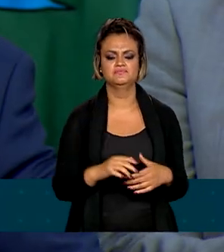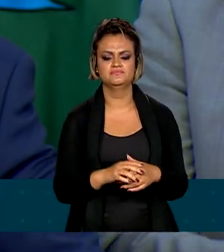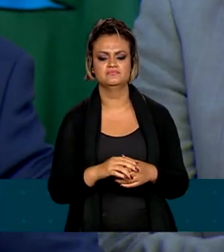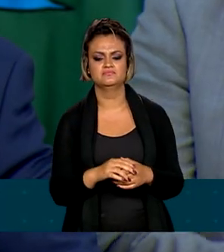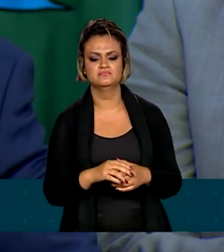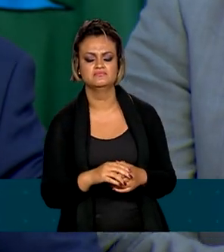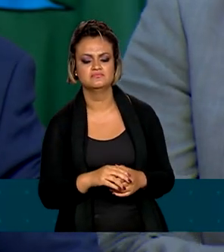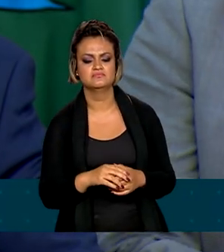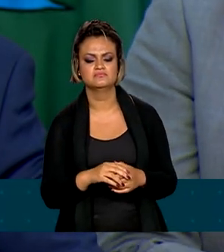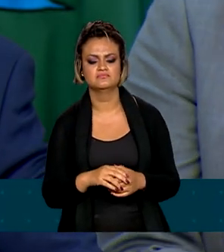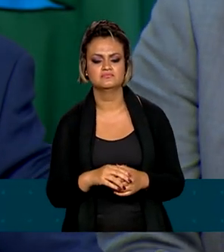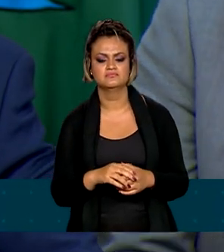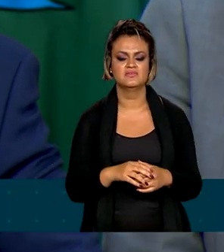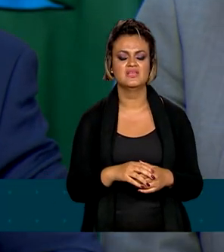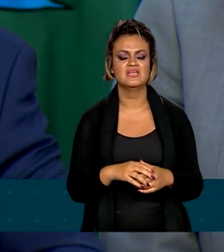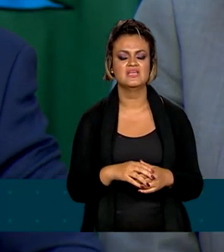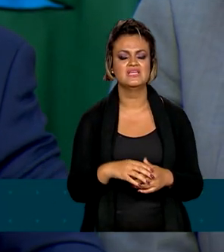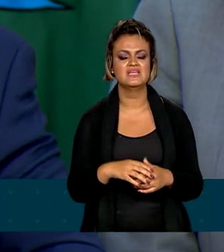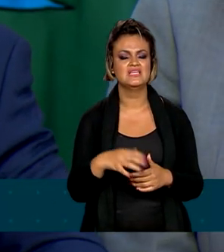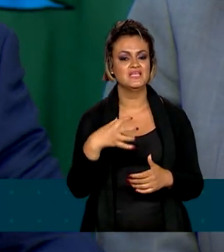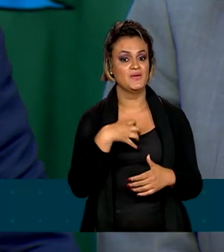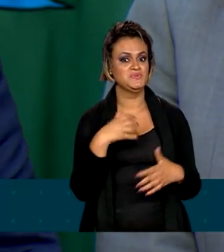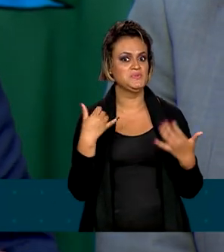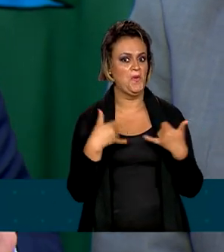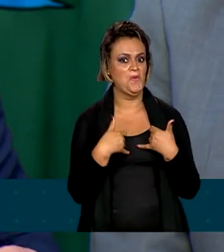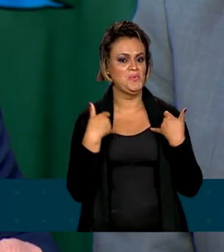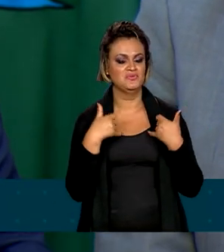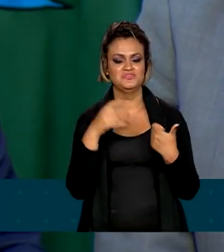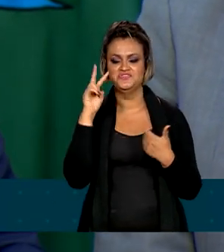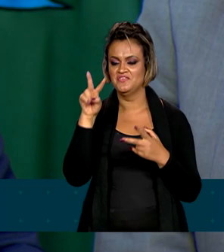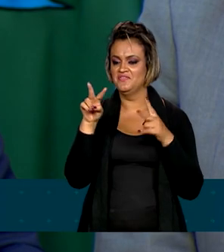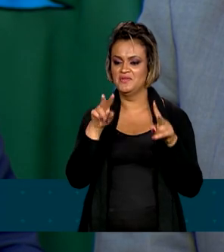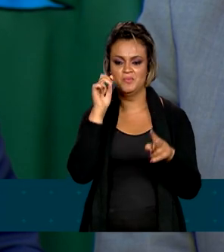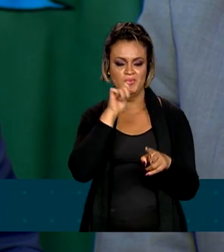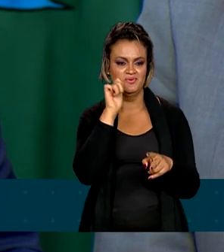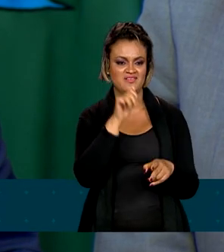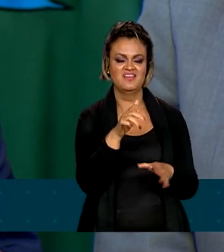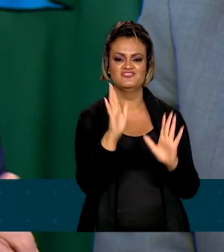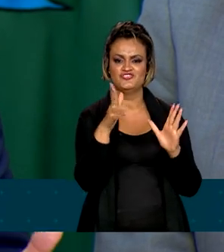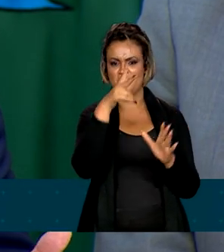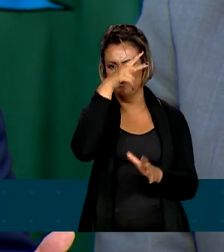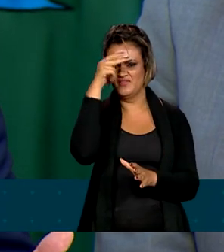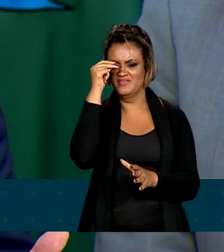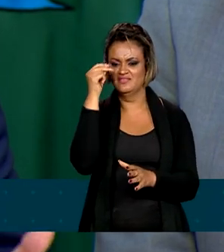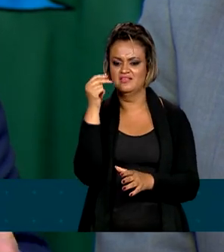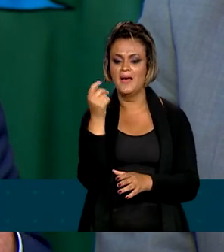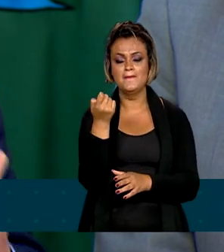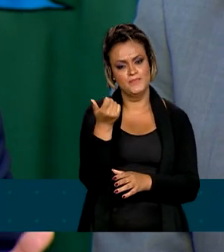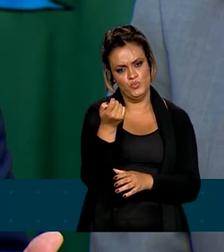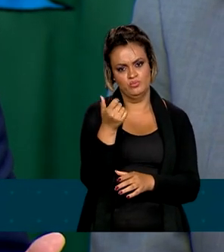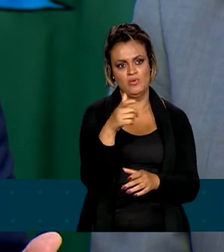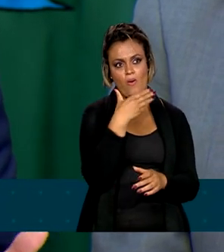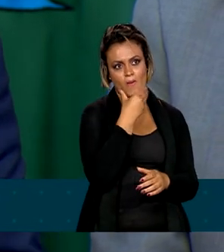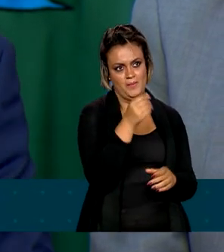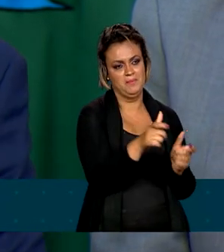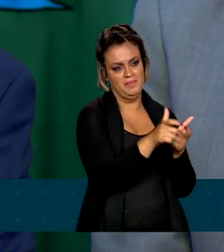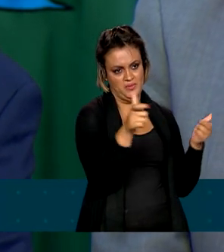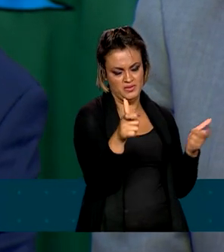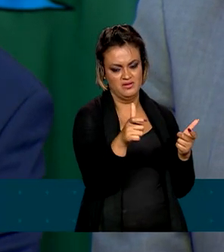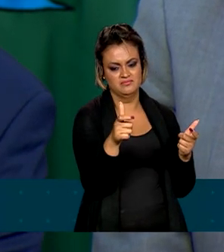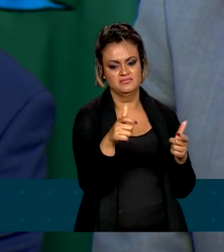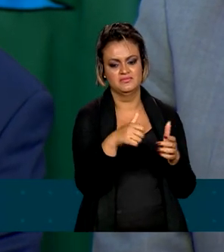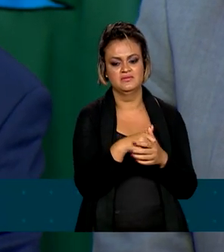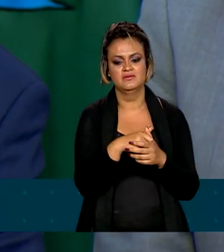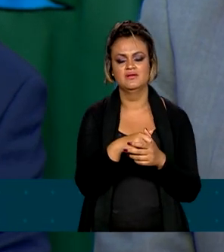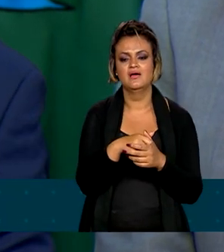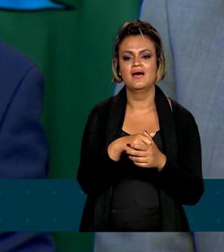eu fico, eu estou orgulhoso de ver tanta mulher já eleita prefeita. É pouco diante da quantidade de mulheres que